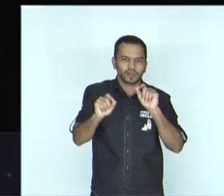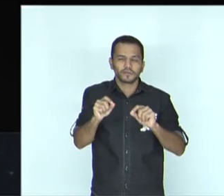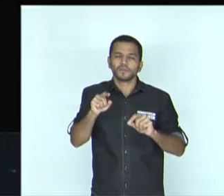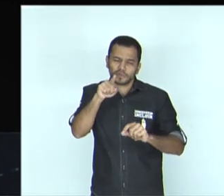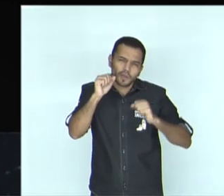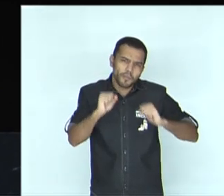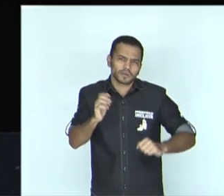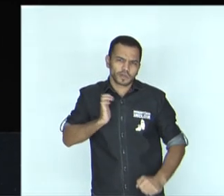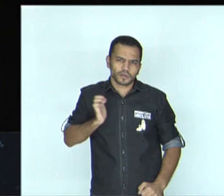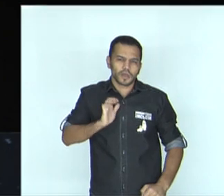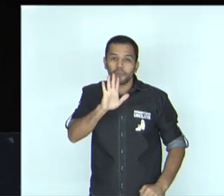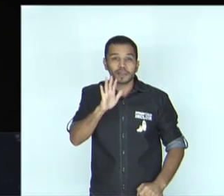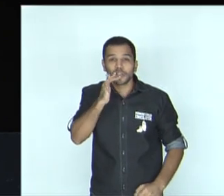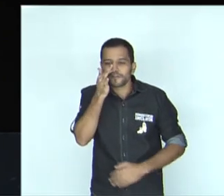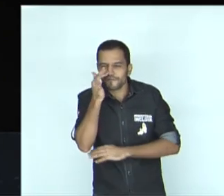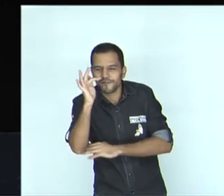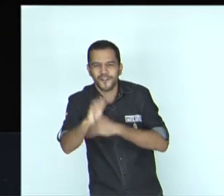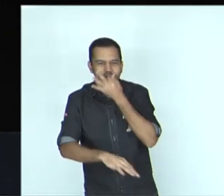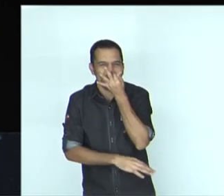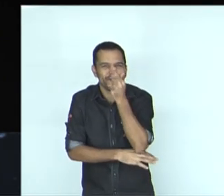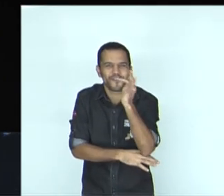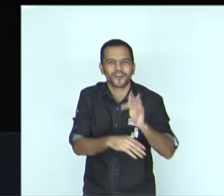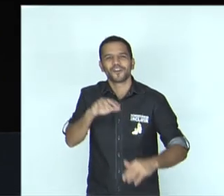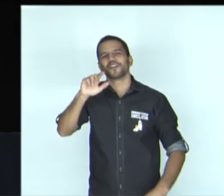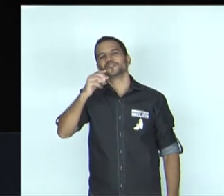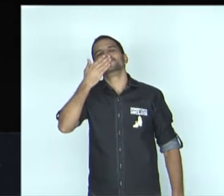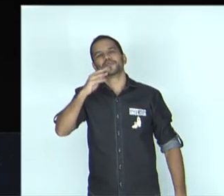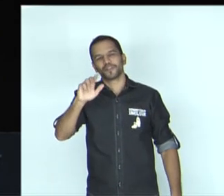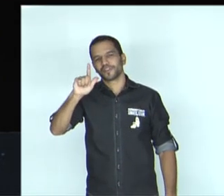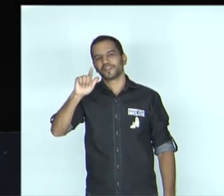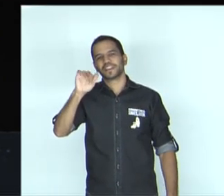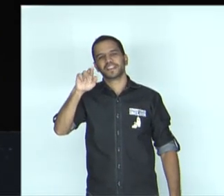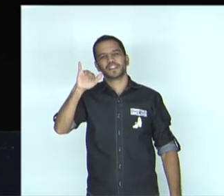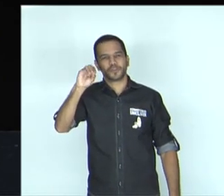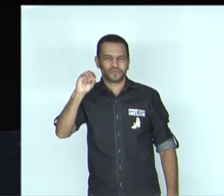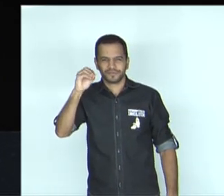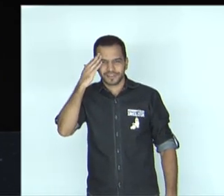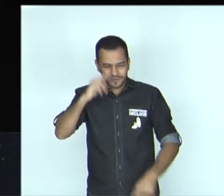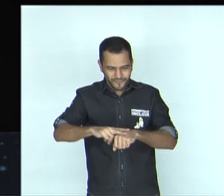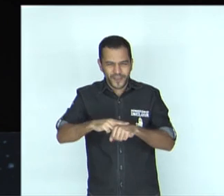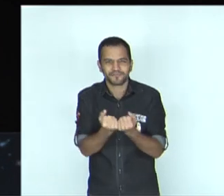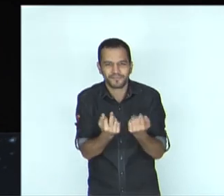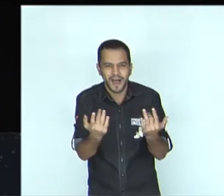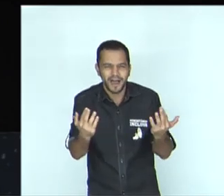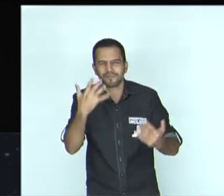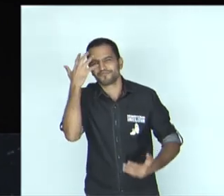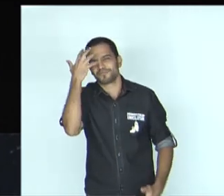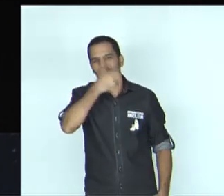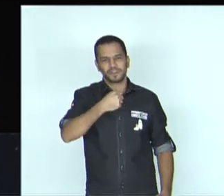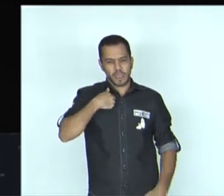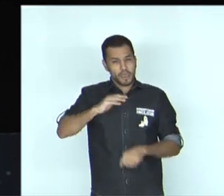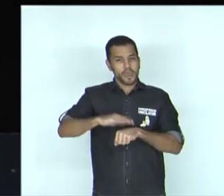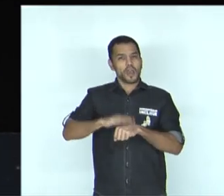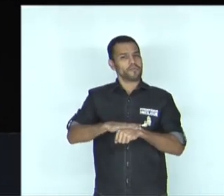que nem o lírio do campo. O lírio do campo sou eu que cuido. E quando eu cuido, eu dou o melhor. E ele fala assim, agora esse lírio do campo, que eu